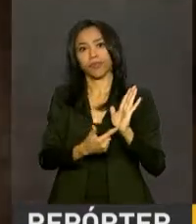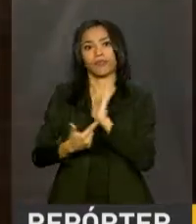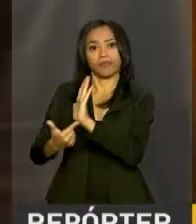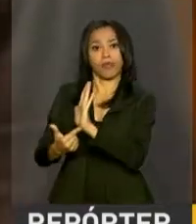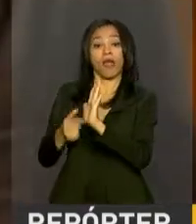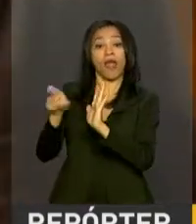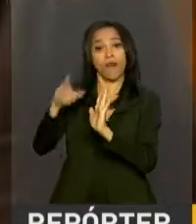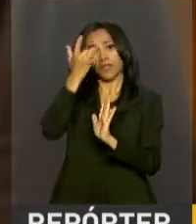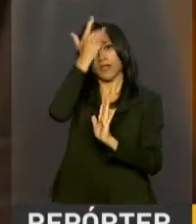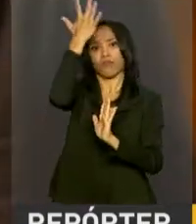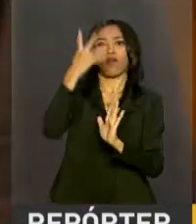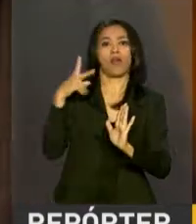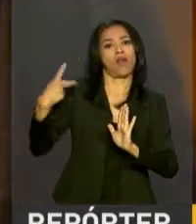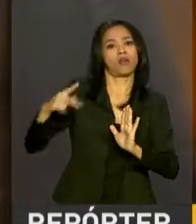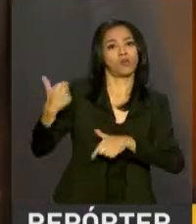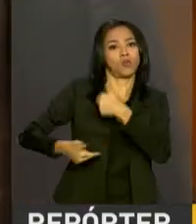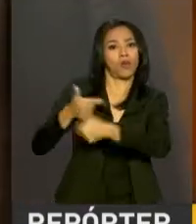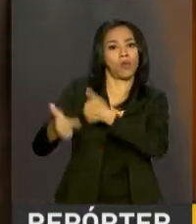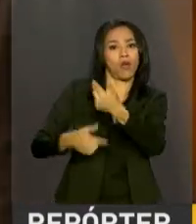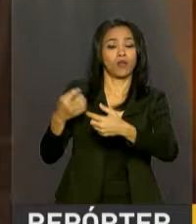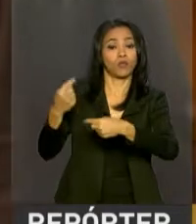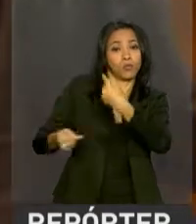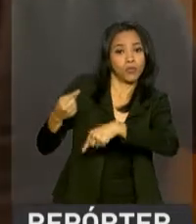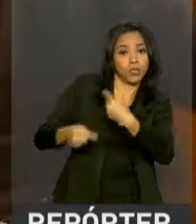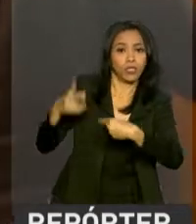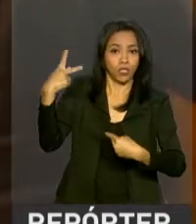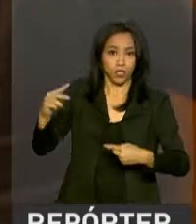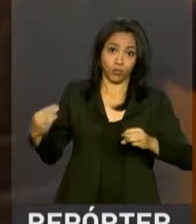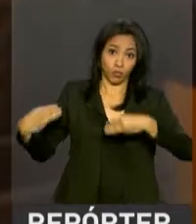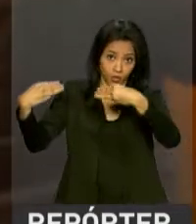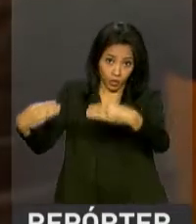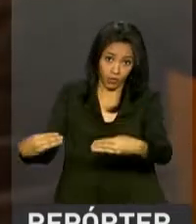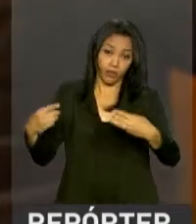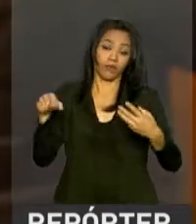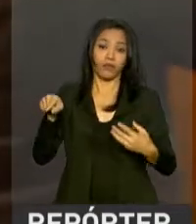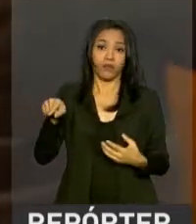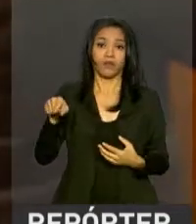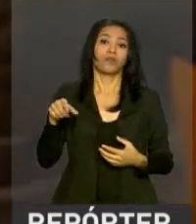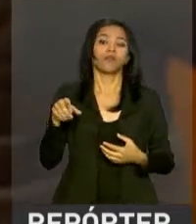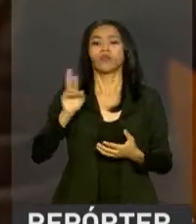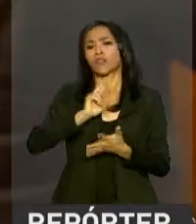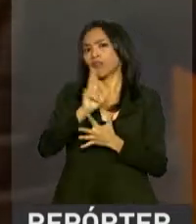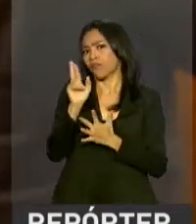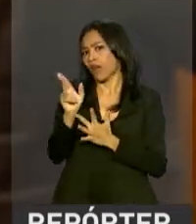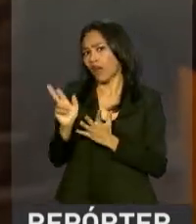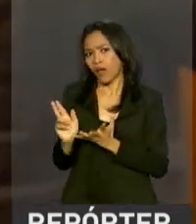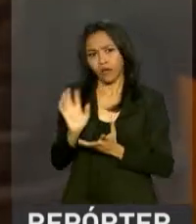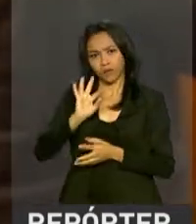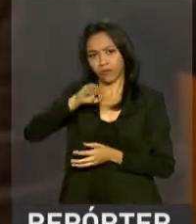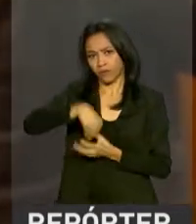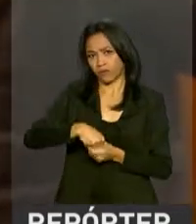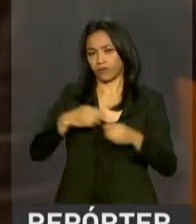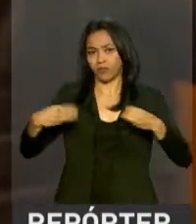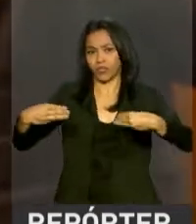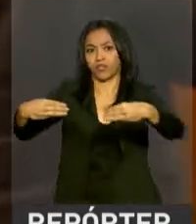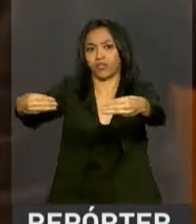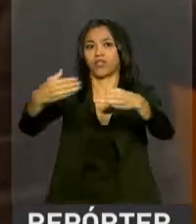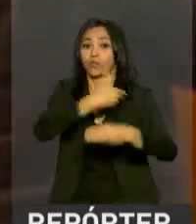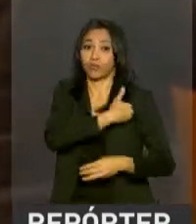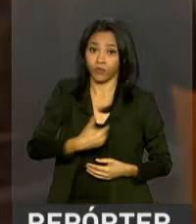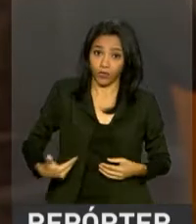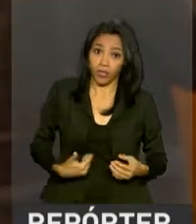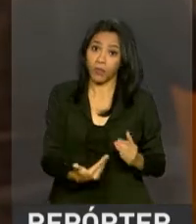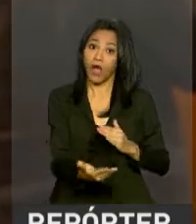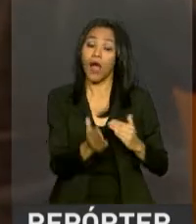do ministério que podia articular o conjunto de política pública e transformado nos diversos ministérios do governo federal e net